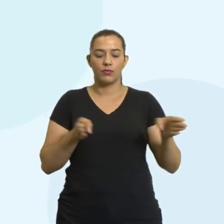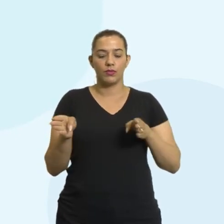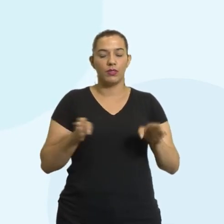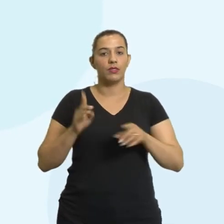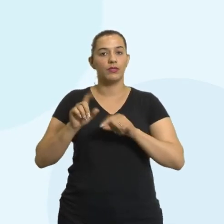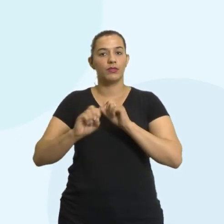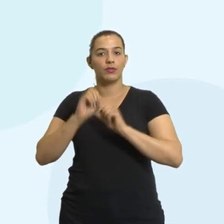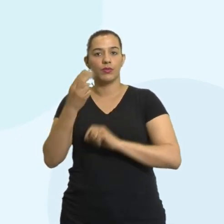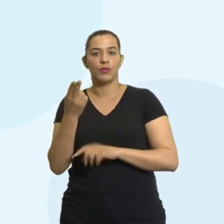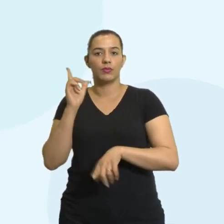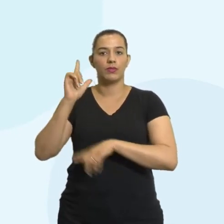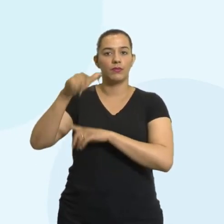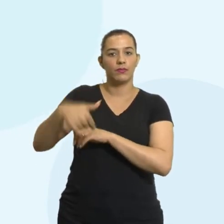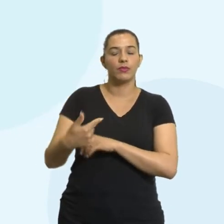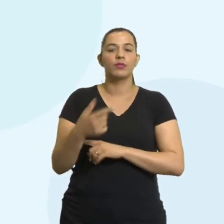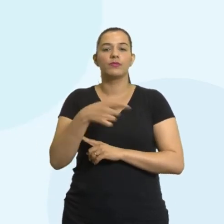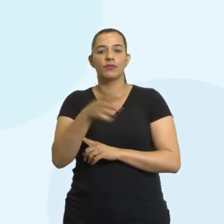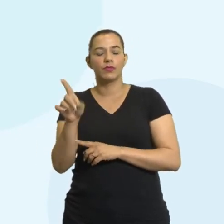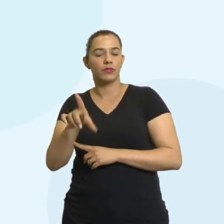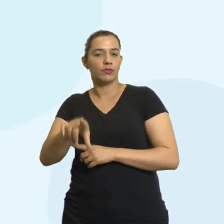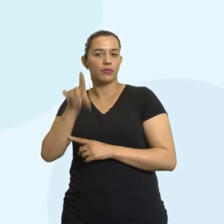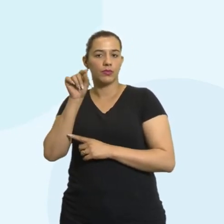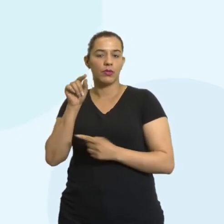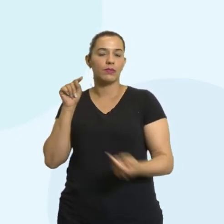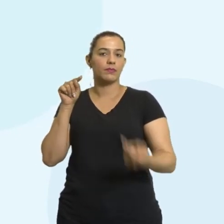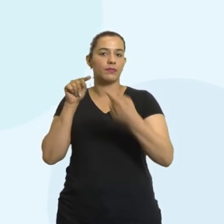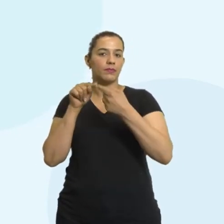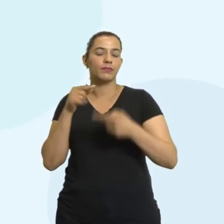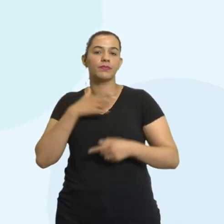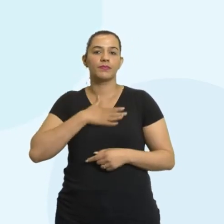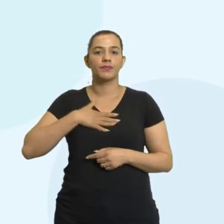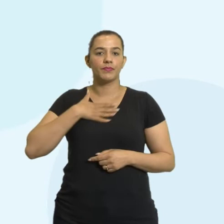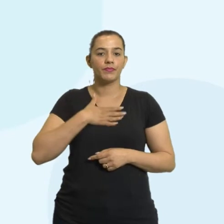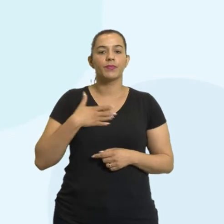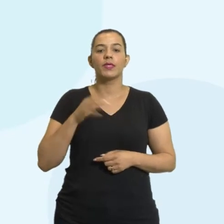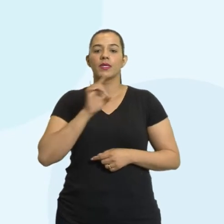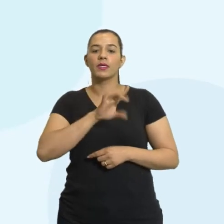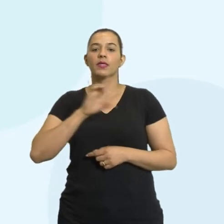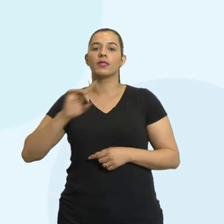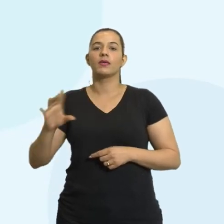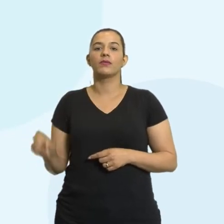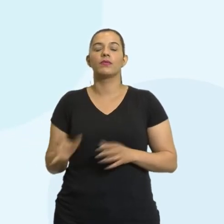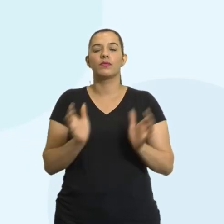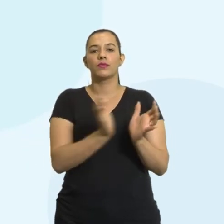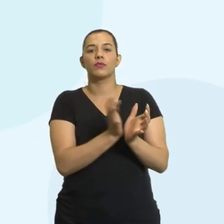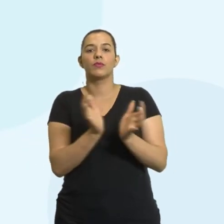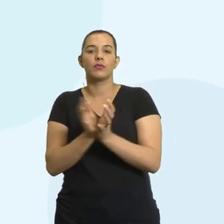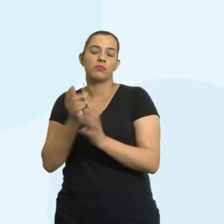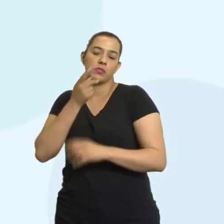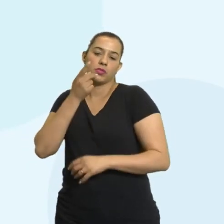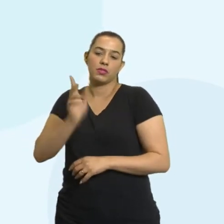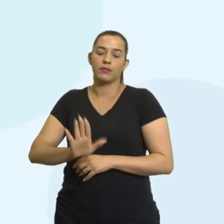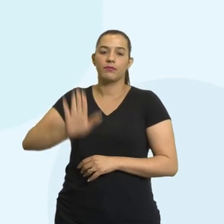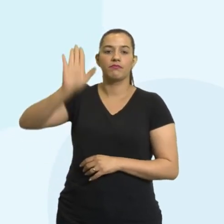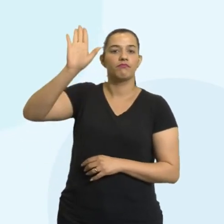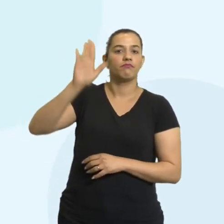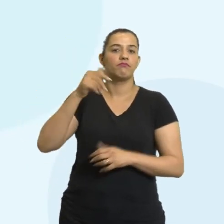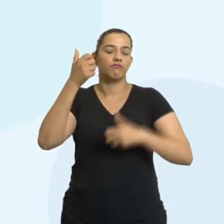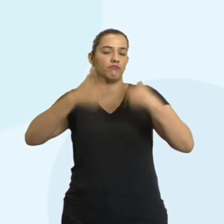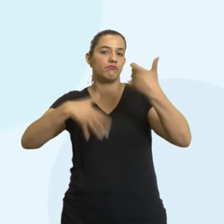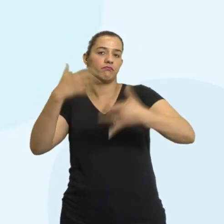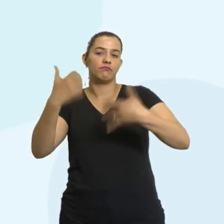mais conveniente, e nesses momentos os demais grupos vão se posicionar, pode ser levantando as mãos, enfim,